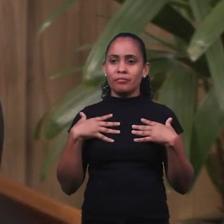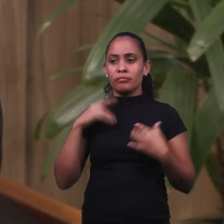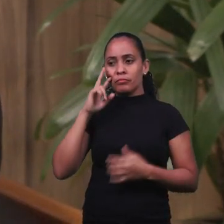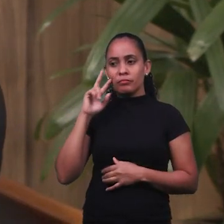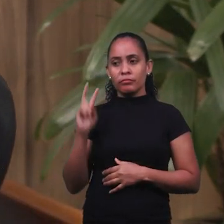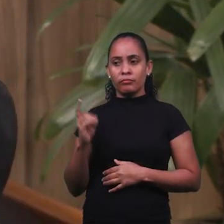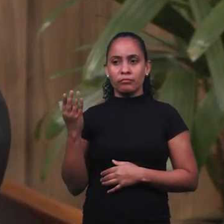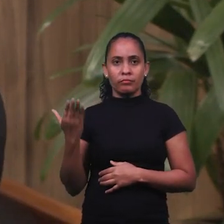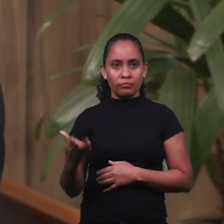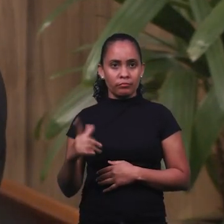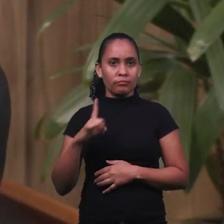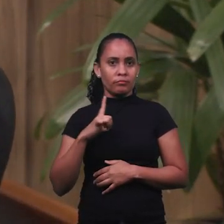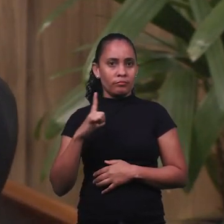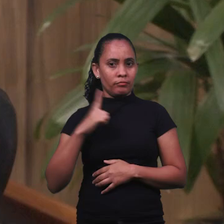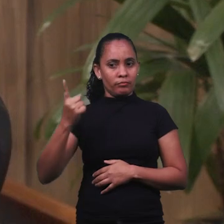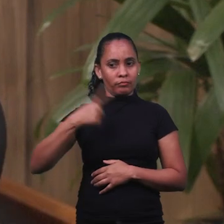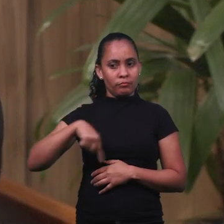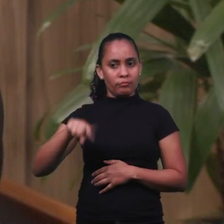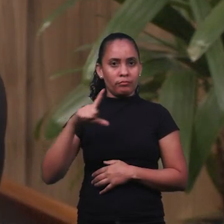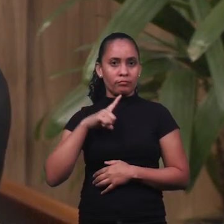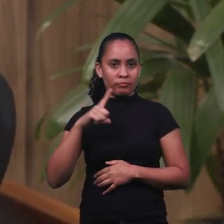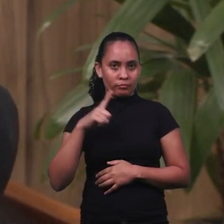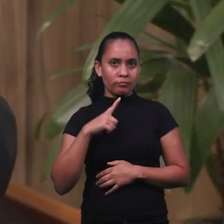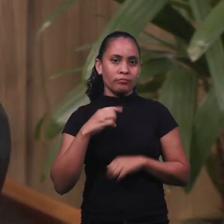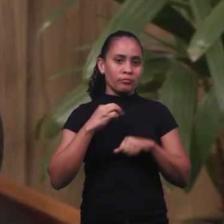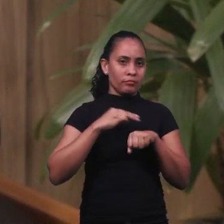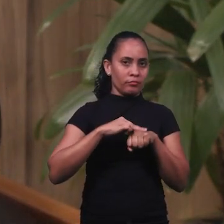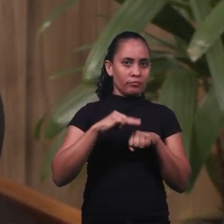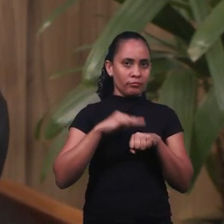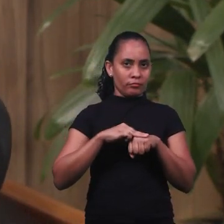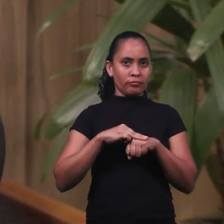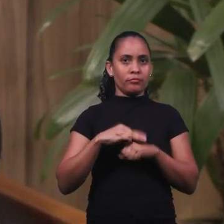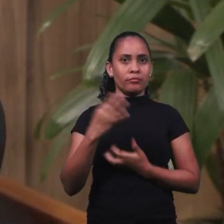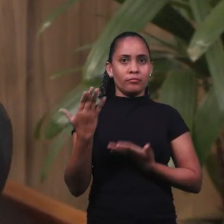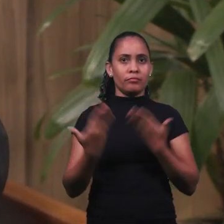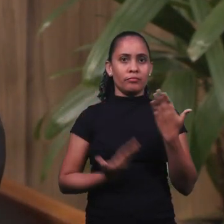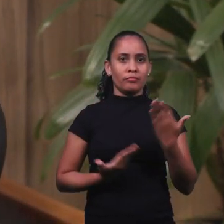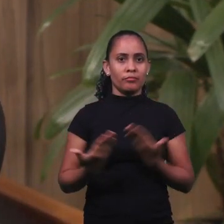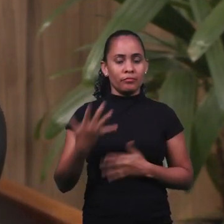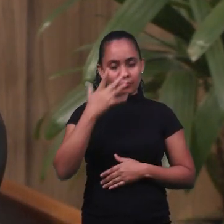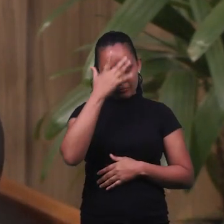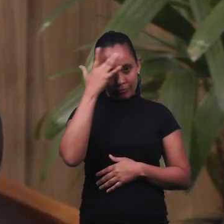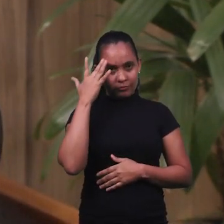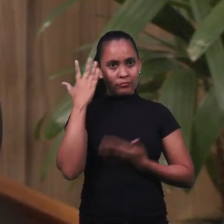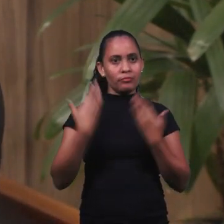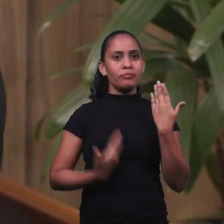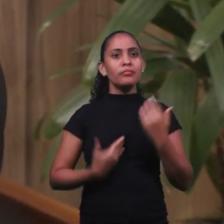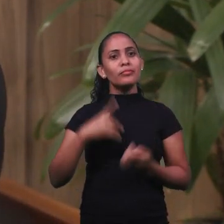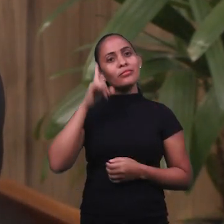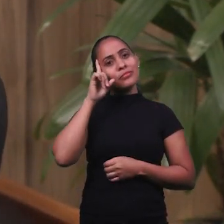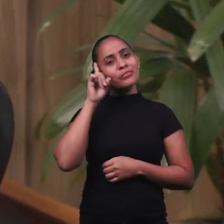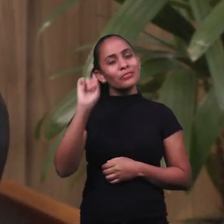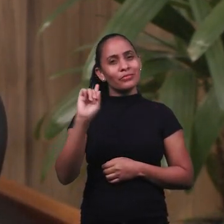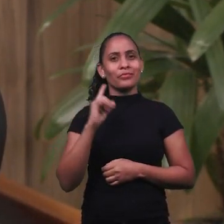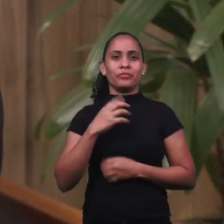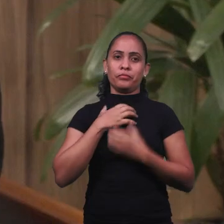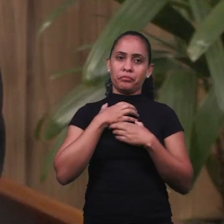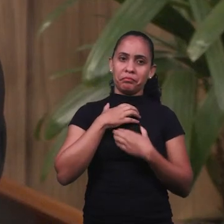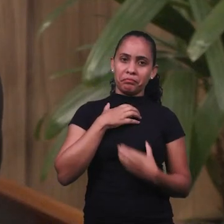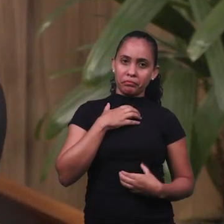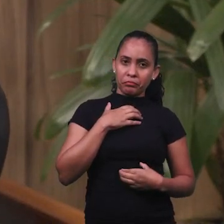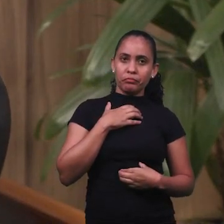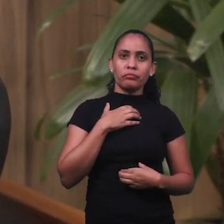vermos e termos no nosso ministério, não é, pastor Abel? Essas pessoas a cada dia servindo ao Senhor, o